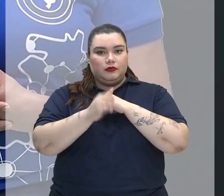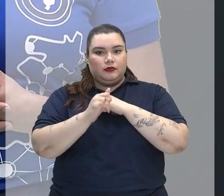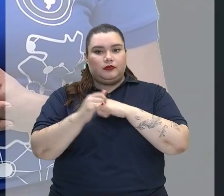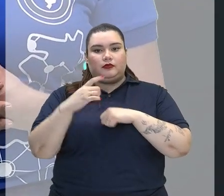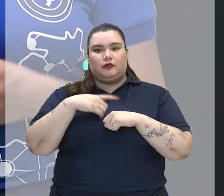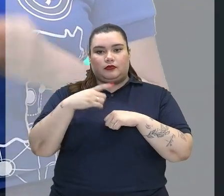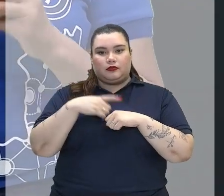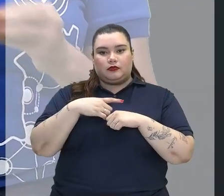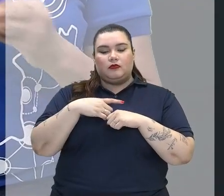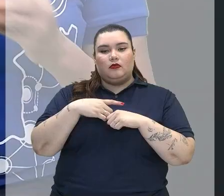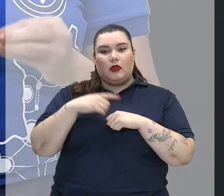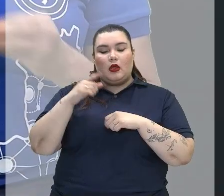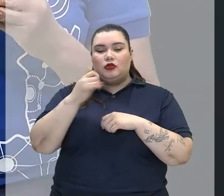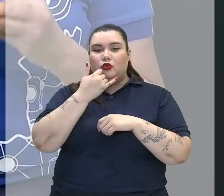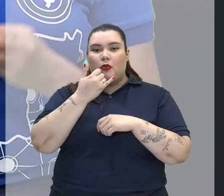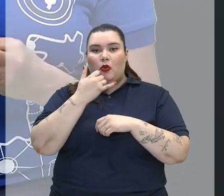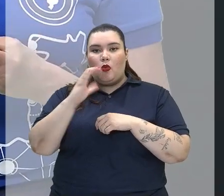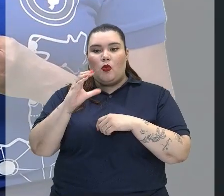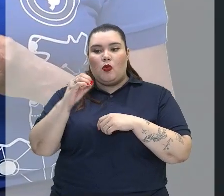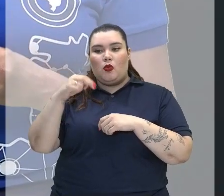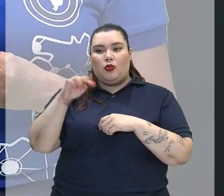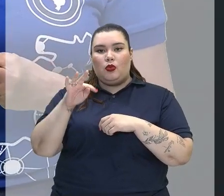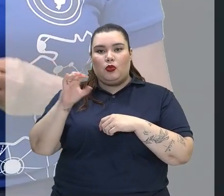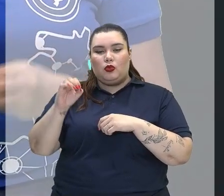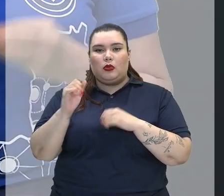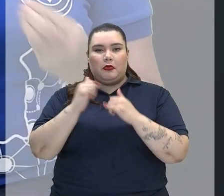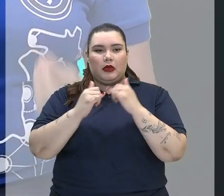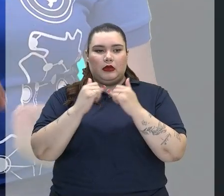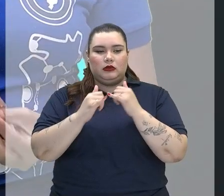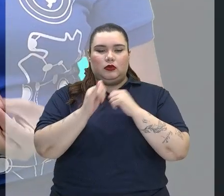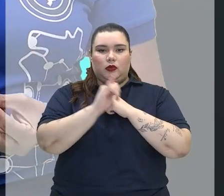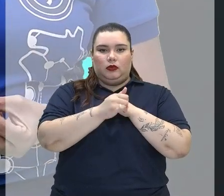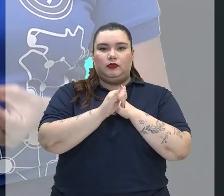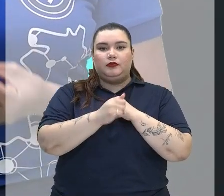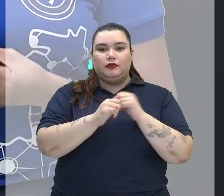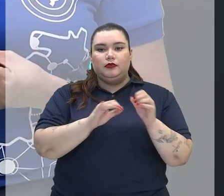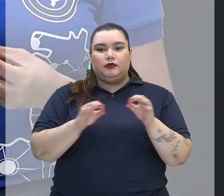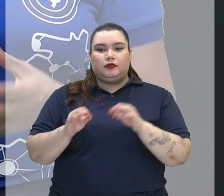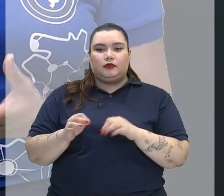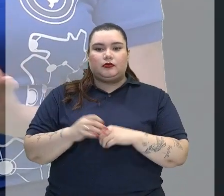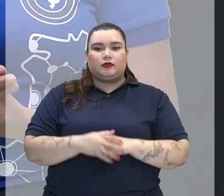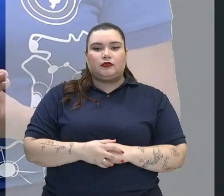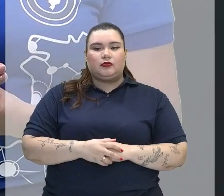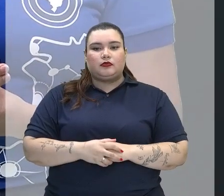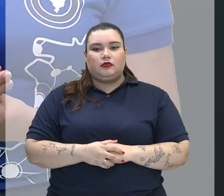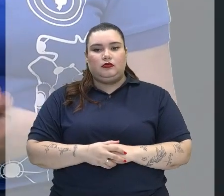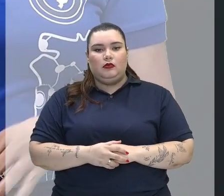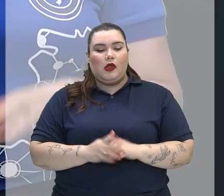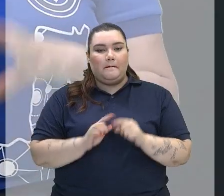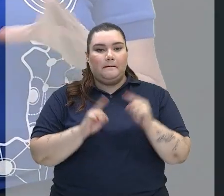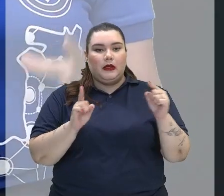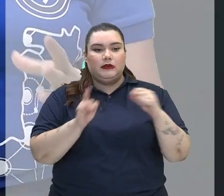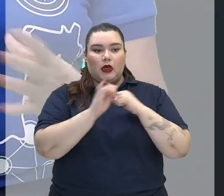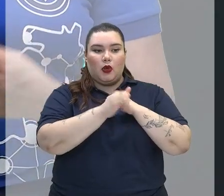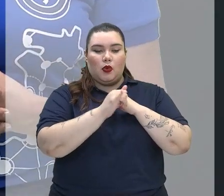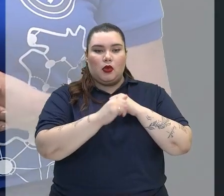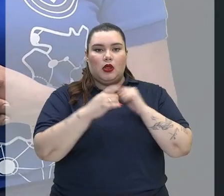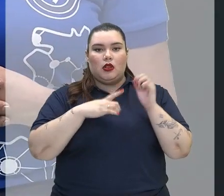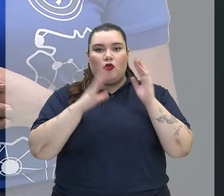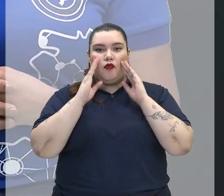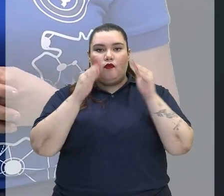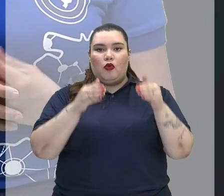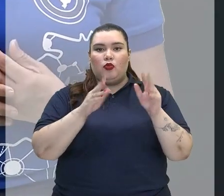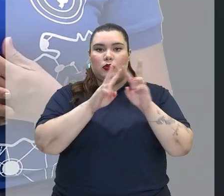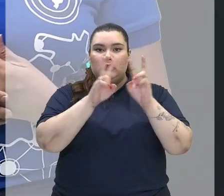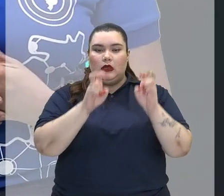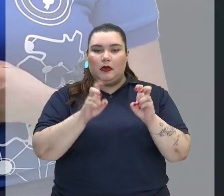que a crônica, mas o conto também é bem parecido. Mas a crônica se destaca pela temática, que são as